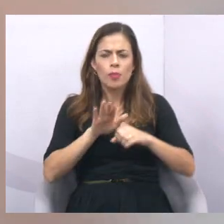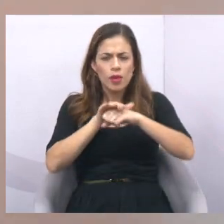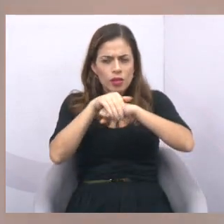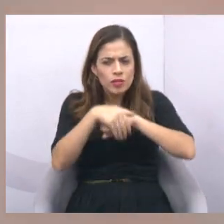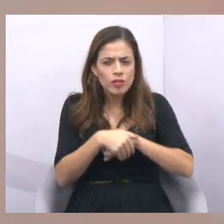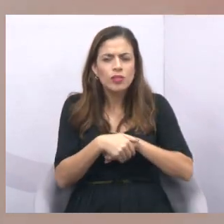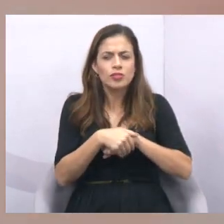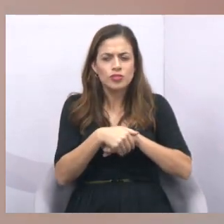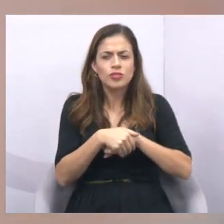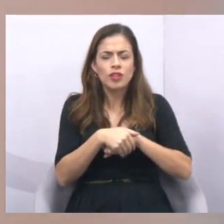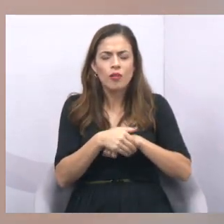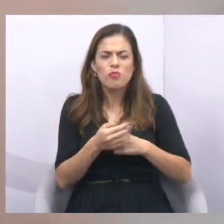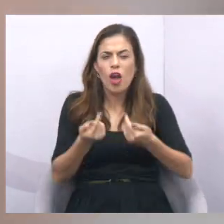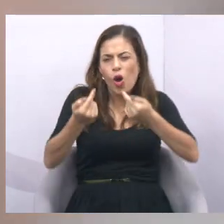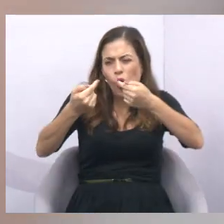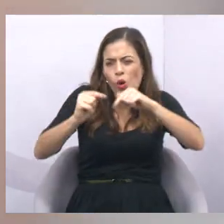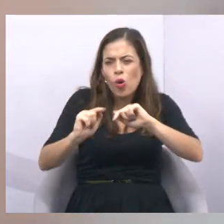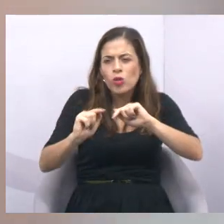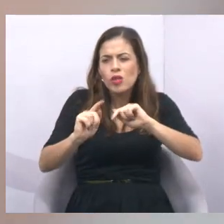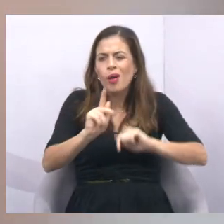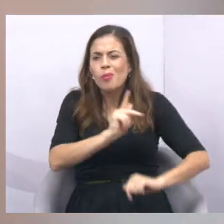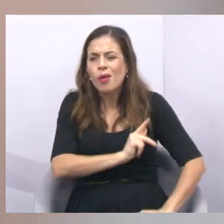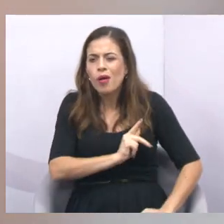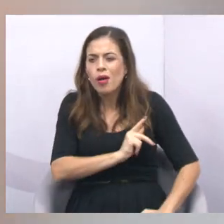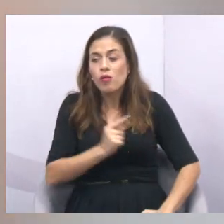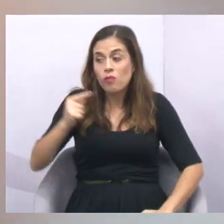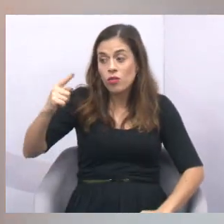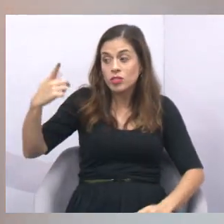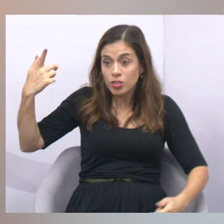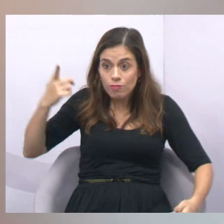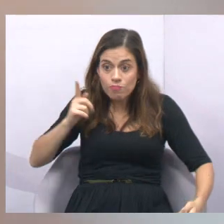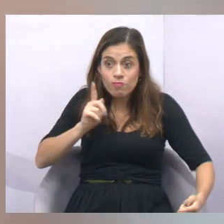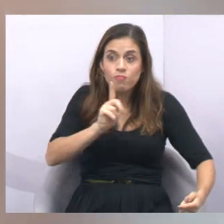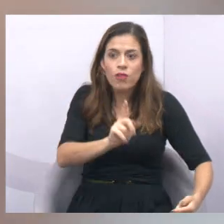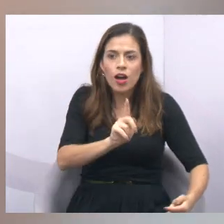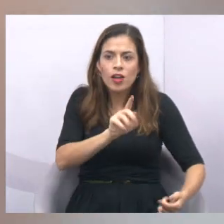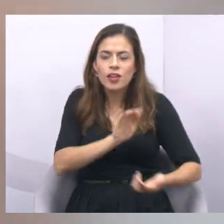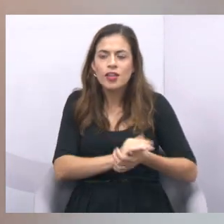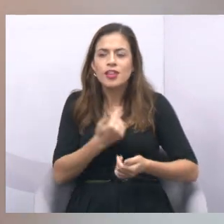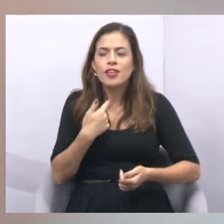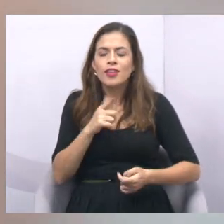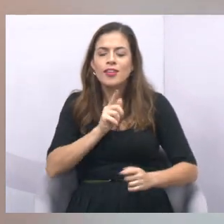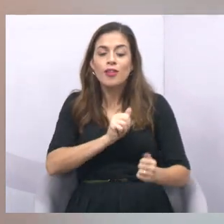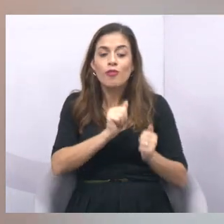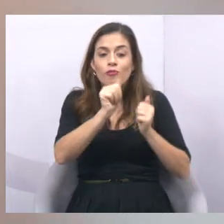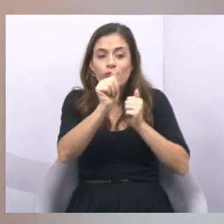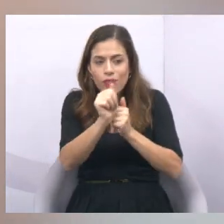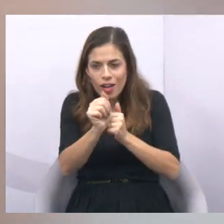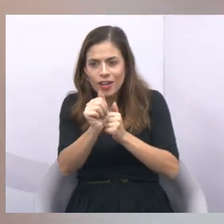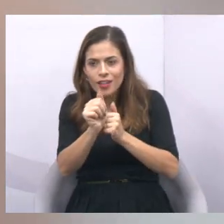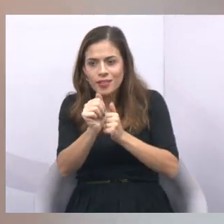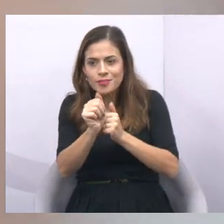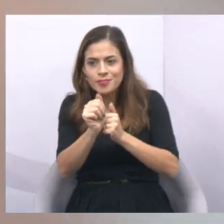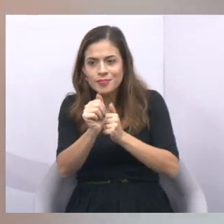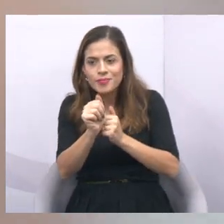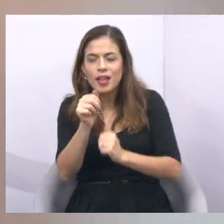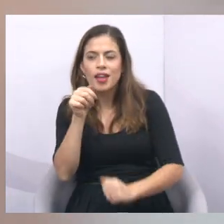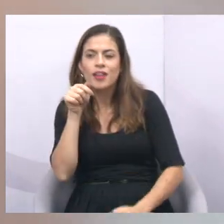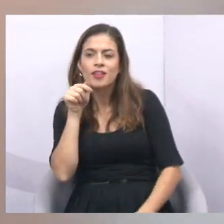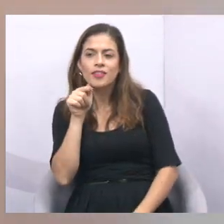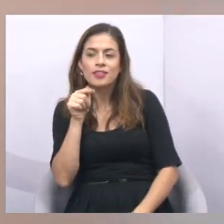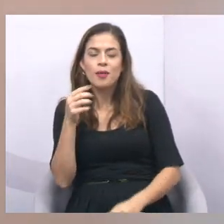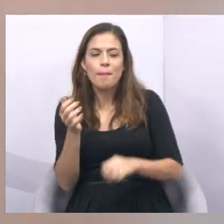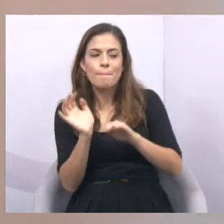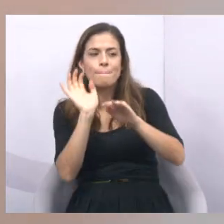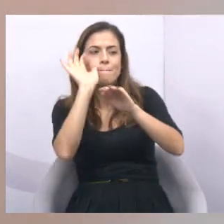contra o Palmeiras, você saiu num contra-ataque e eu fui atrás de você. E você, em vez de